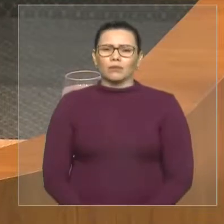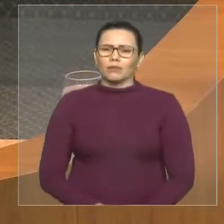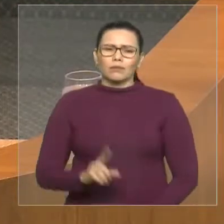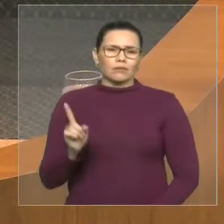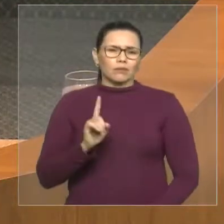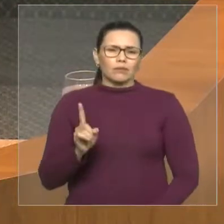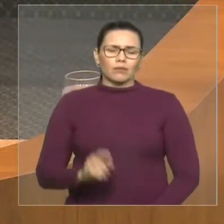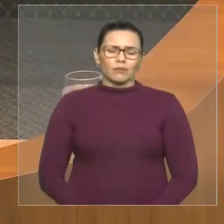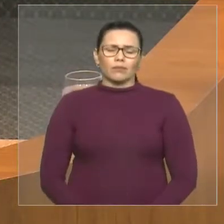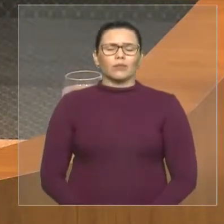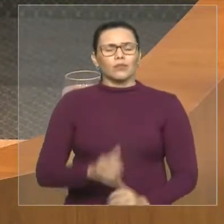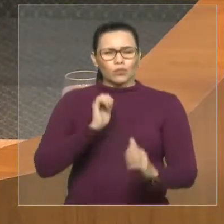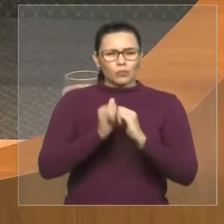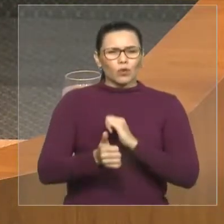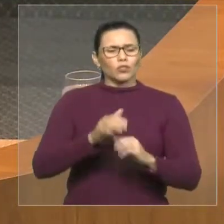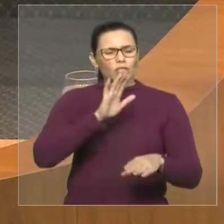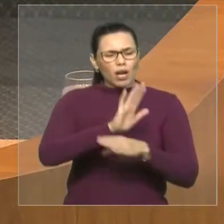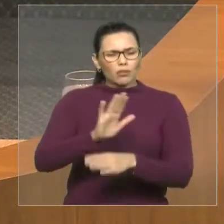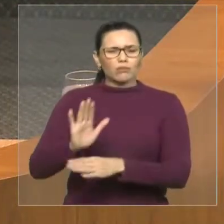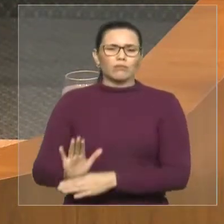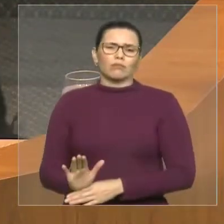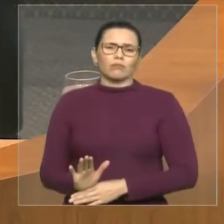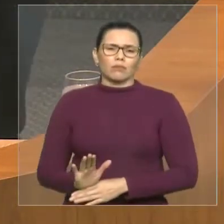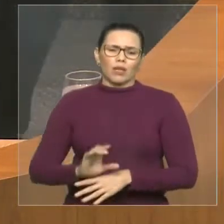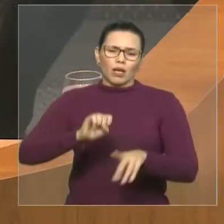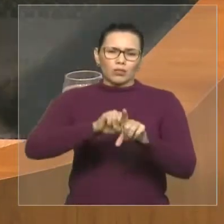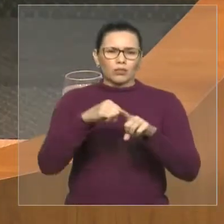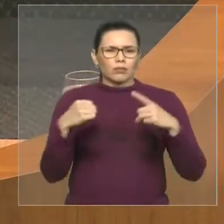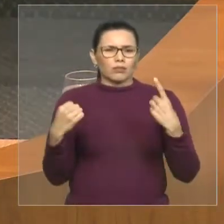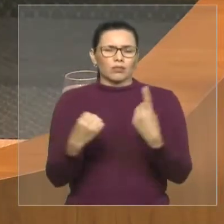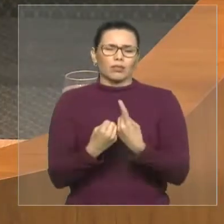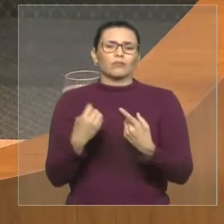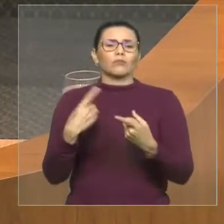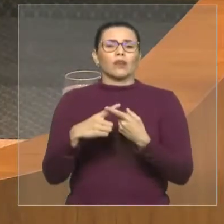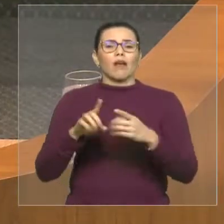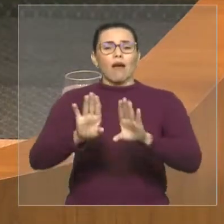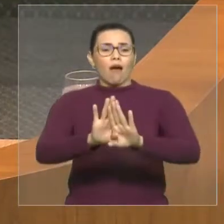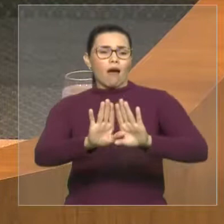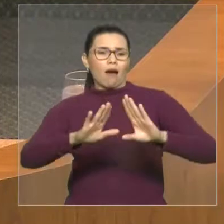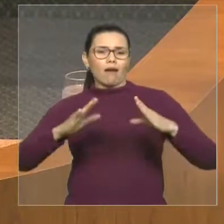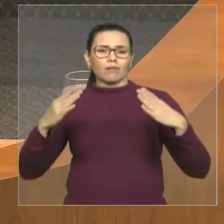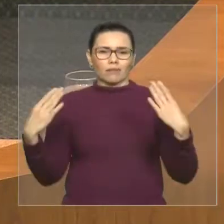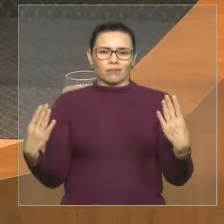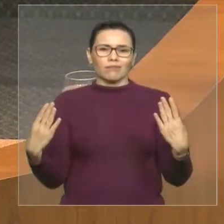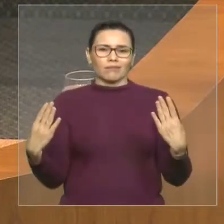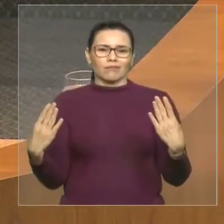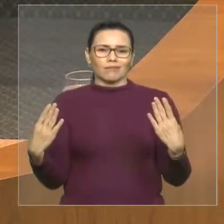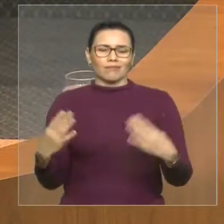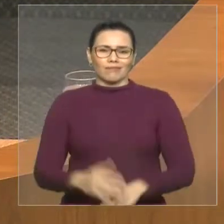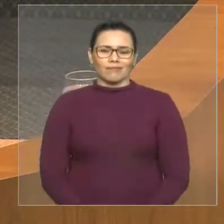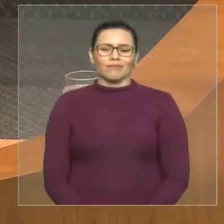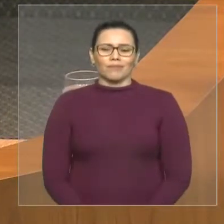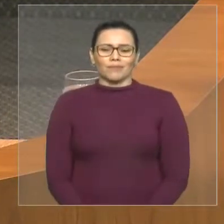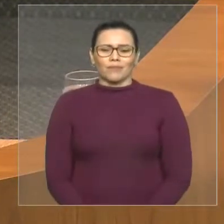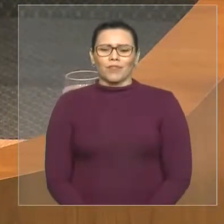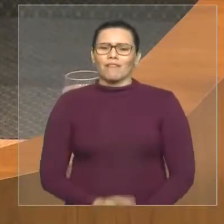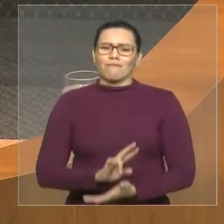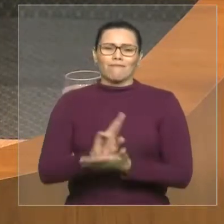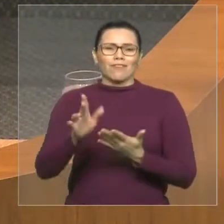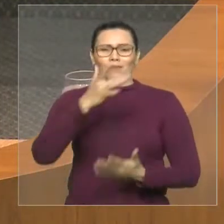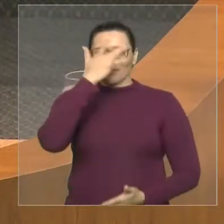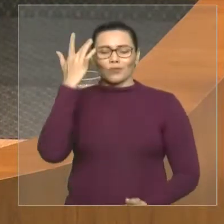O esporte é uma porta de oportunidades. Por meio do esporte, muitas pessoas